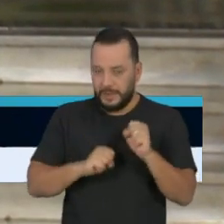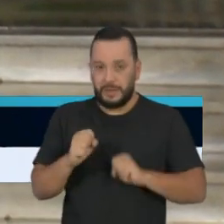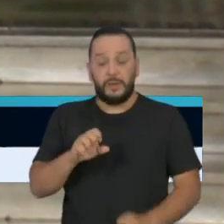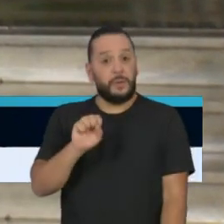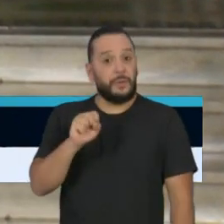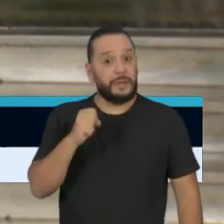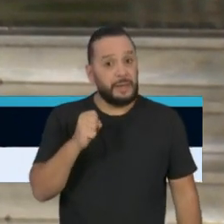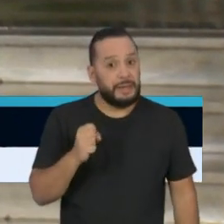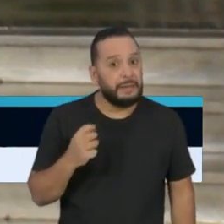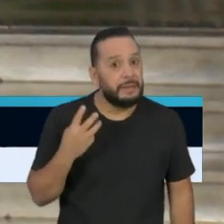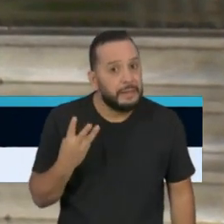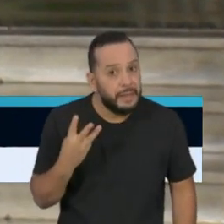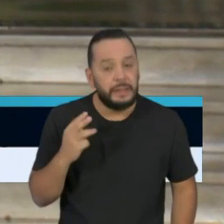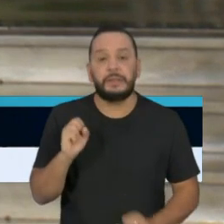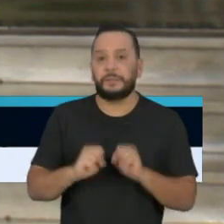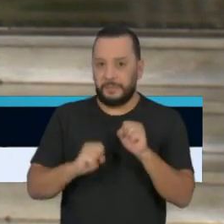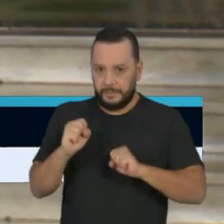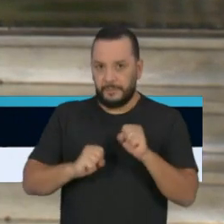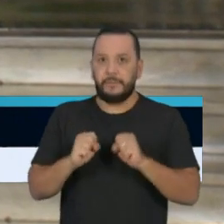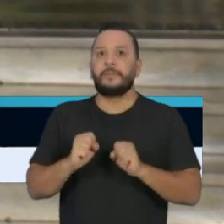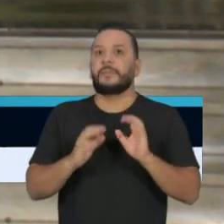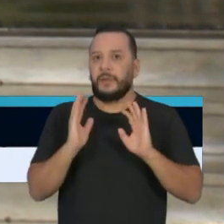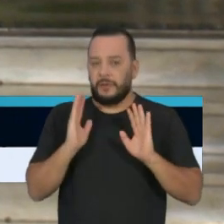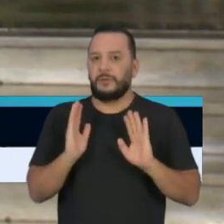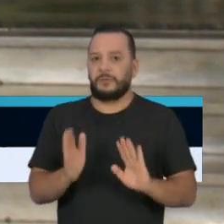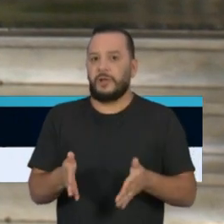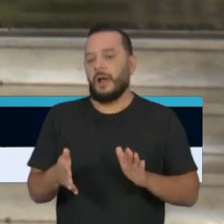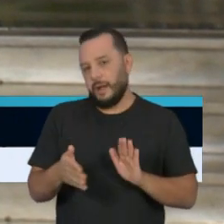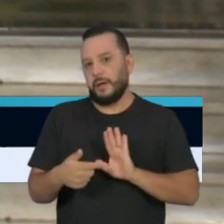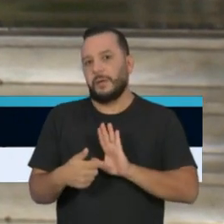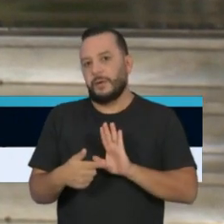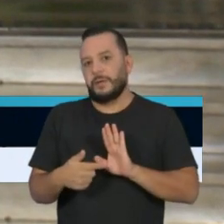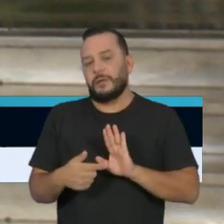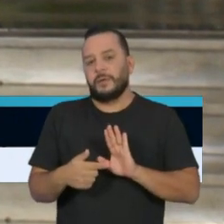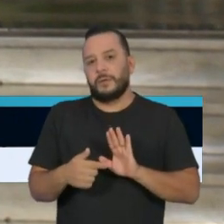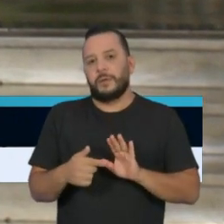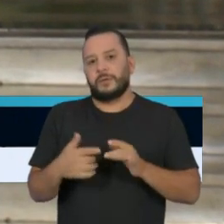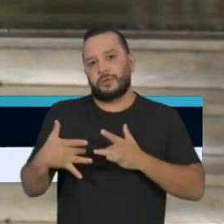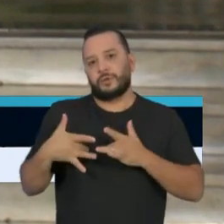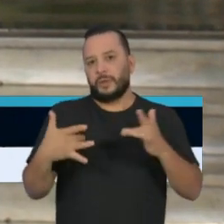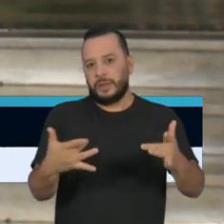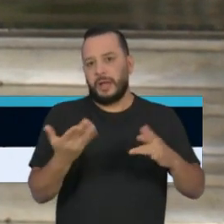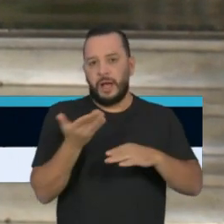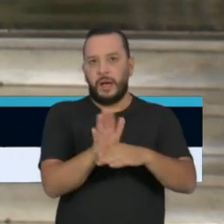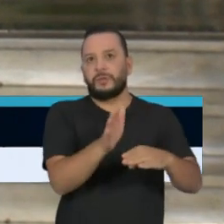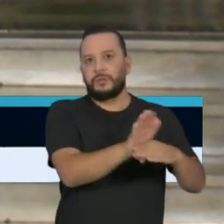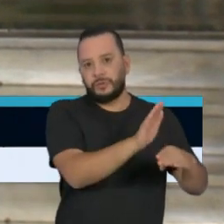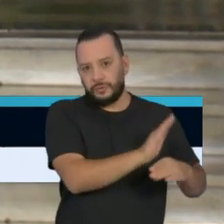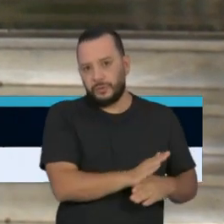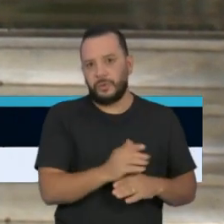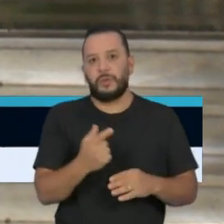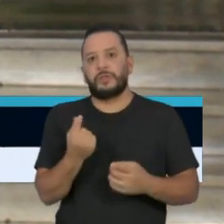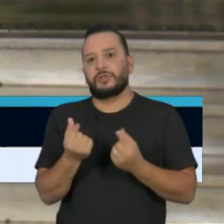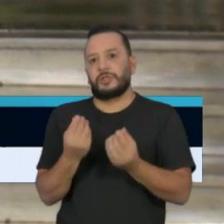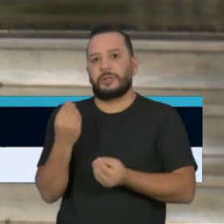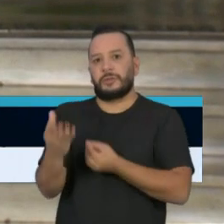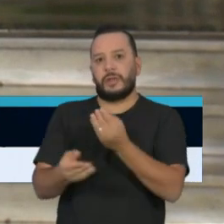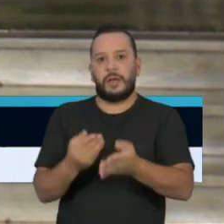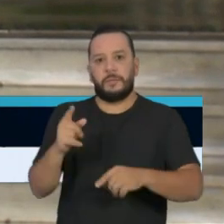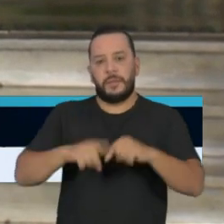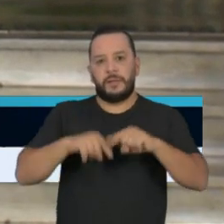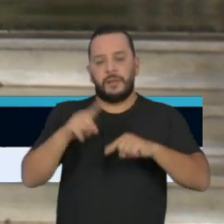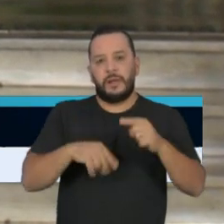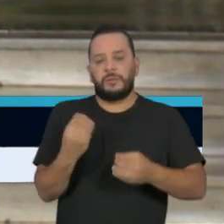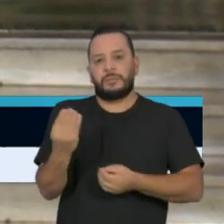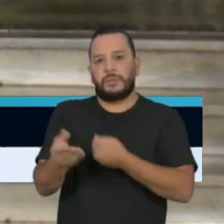empresas que apresentaram este gesto solidário com doações em dinheiro, produtos